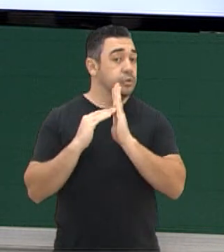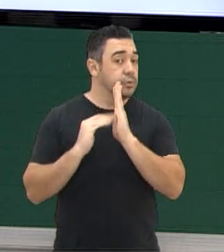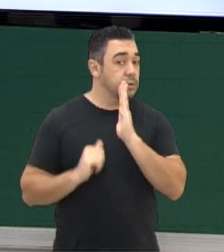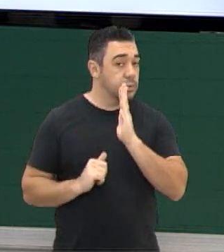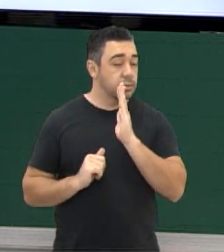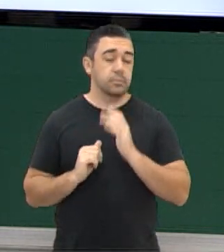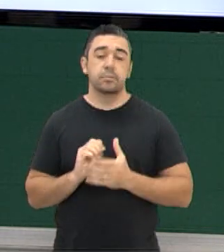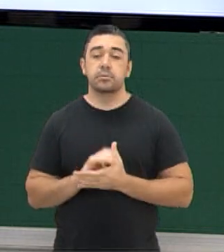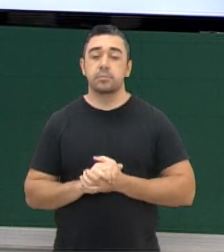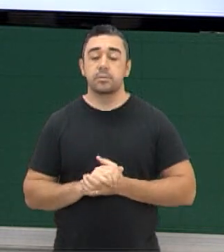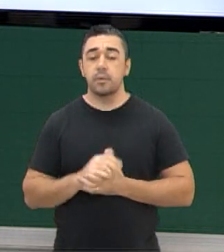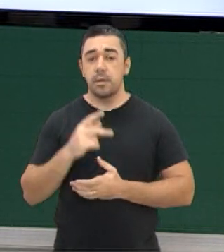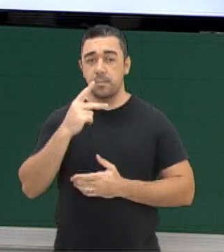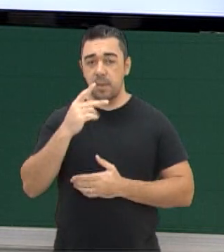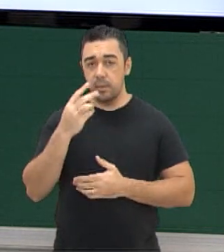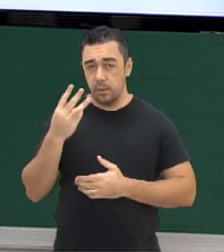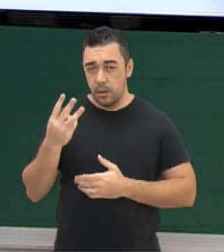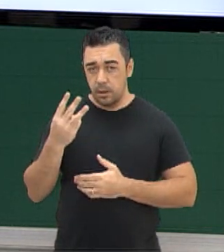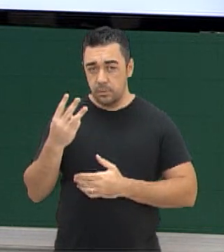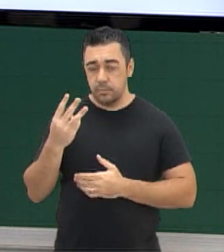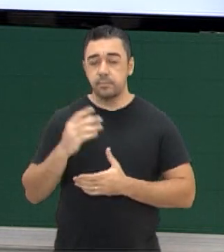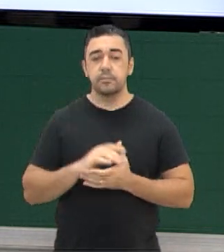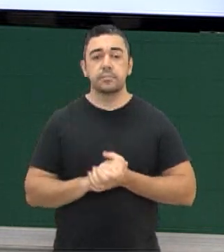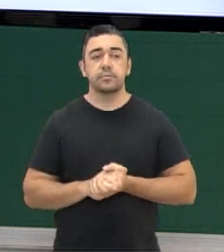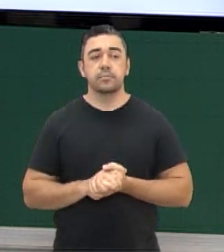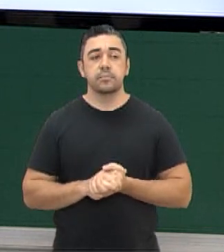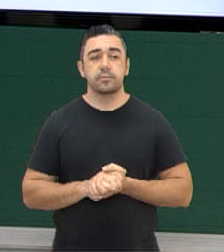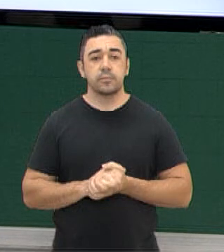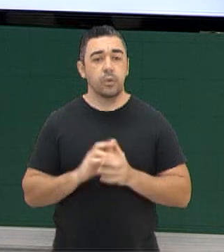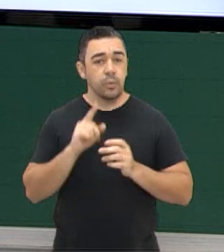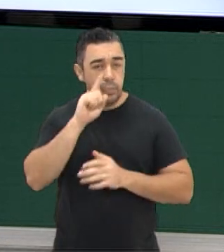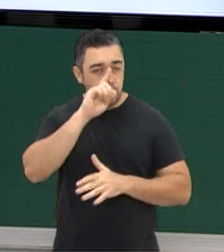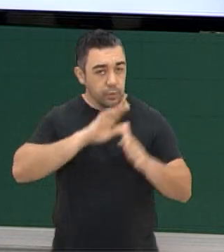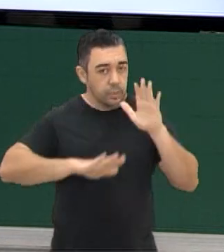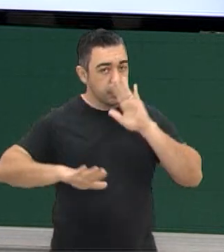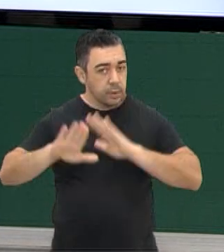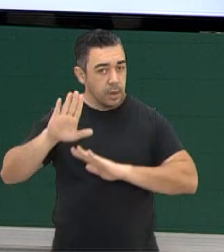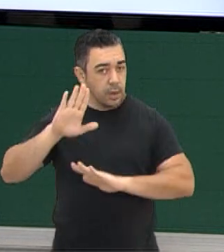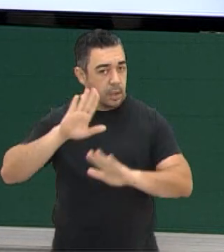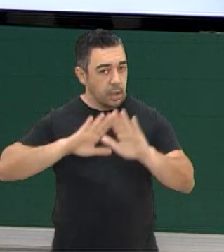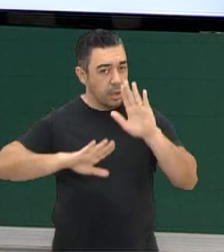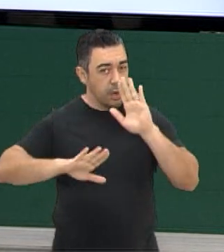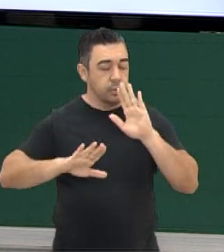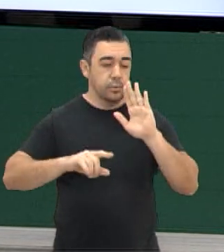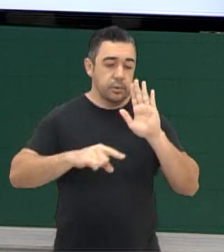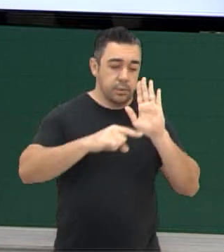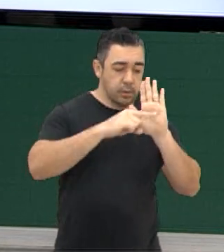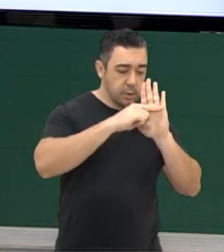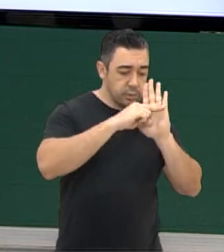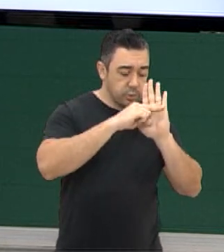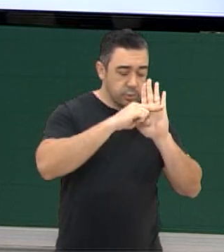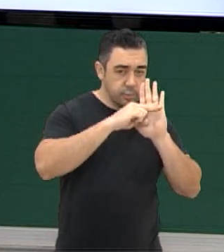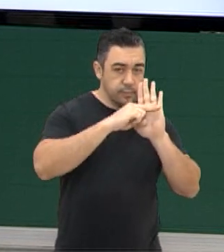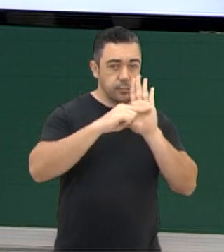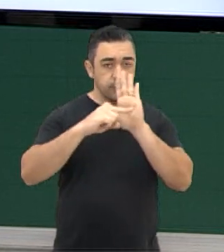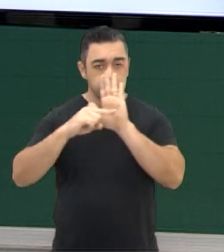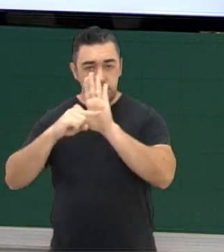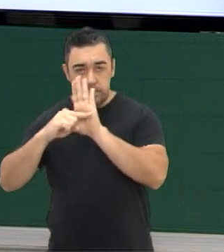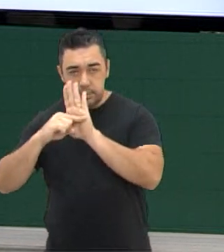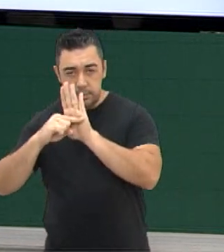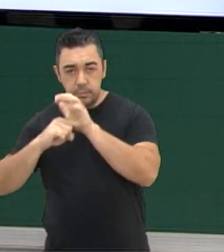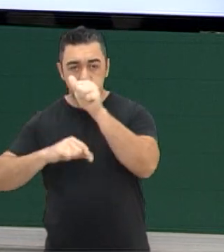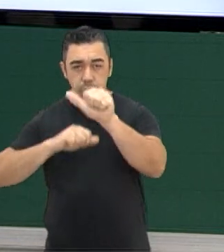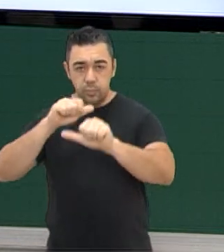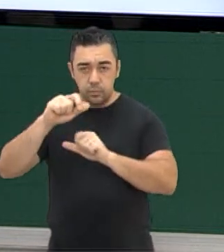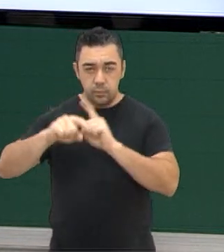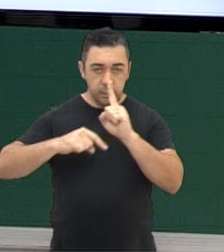menos agora o P3, que é A mais B menos C. Cuidado com o sinal negativo. Então, por isso que é